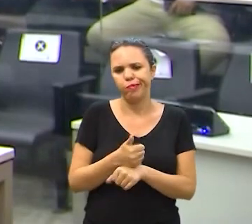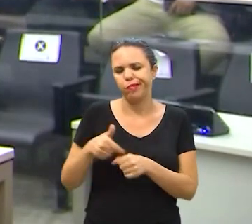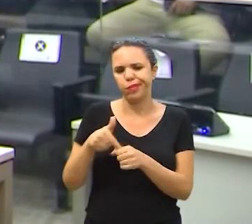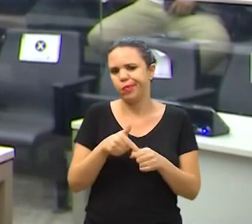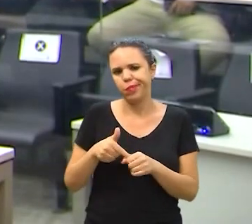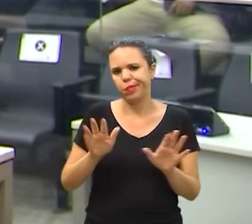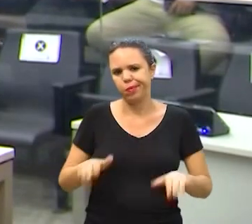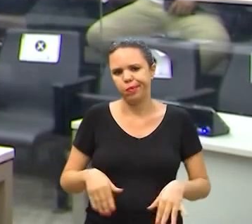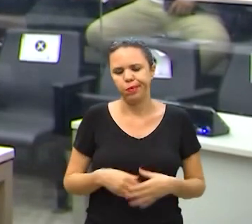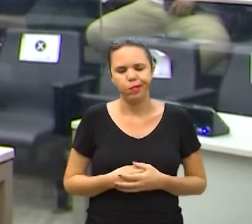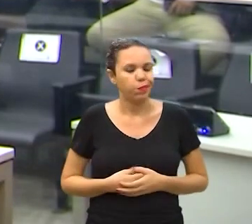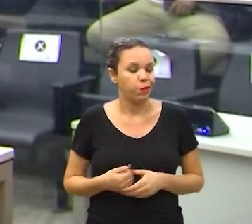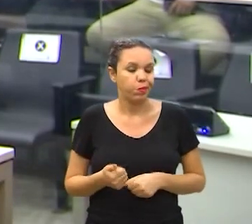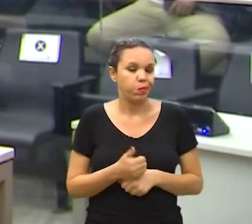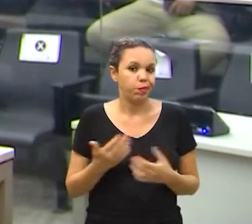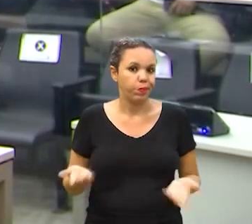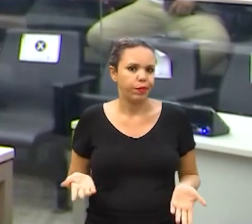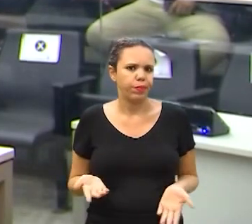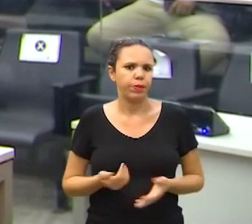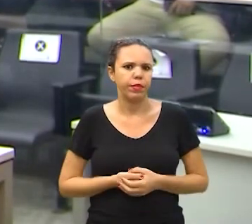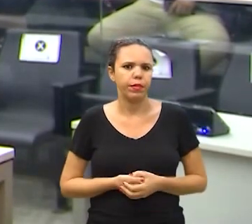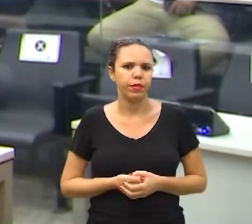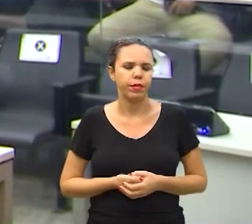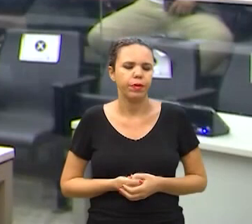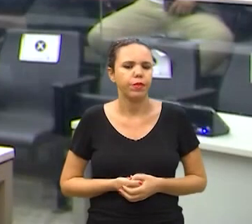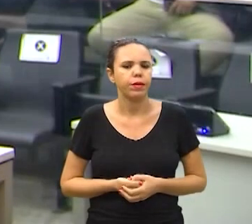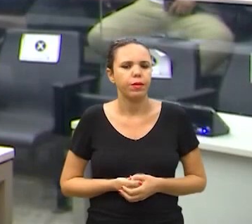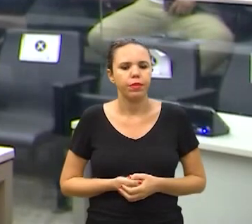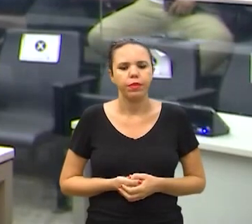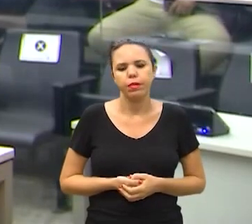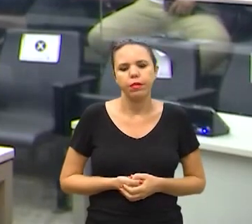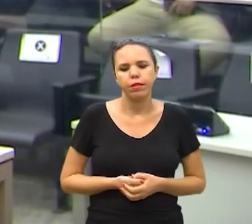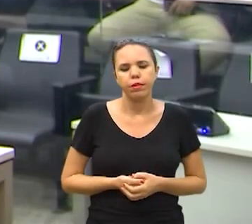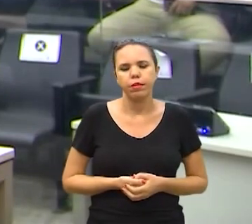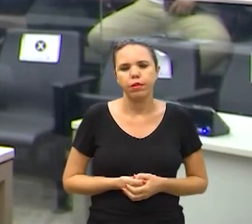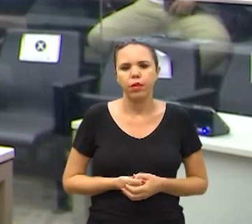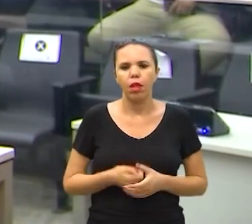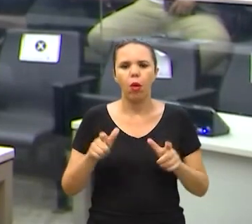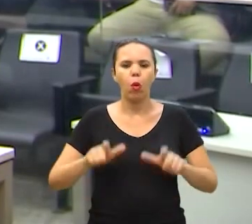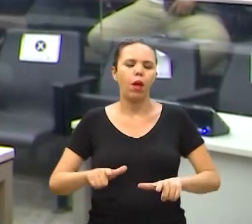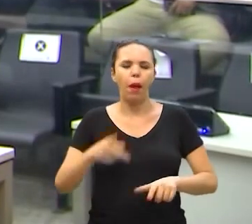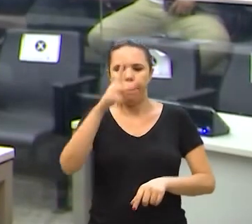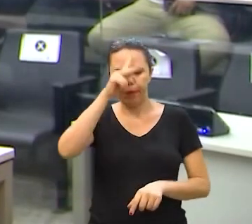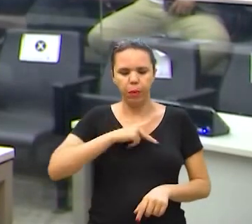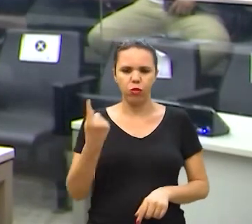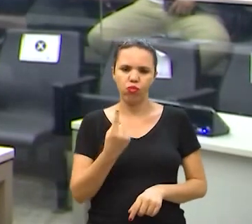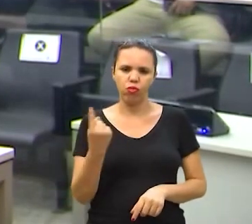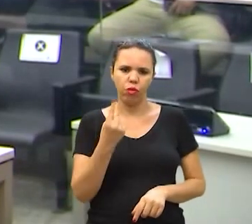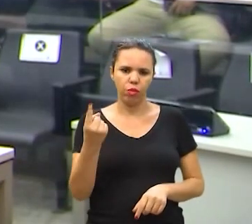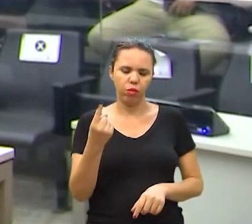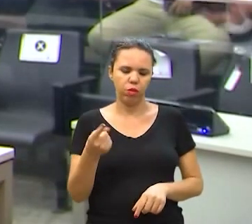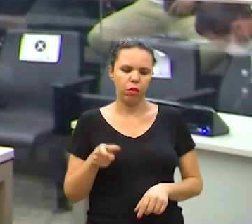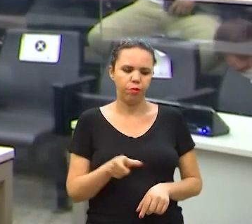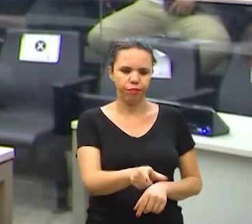a extinção dos frentistas, da profissão de frentista, sendo que ia ser a bomba autosservice. Porém, não